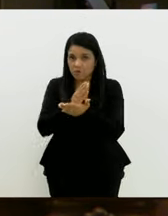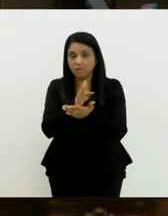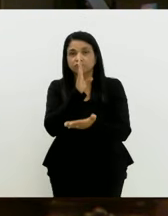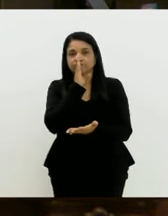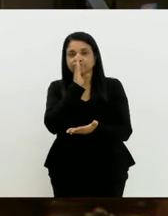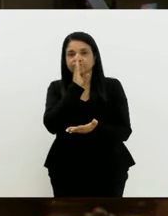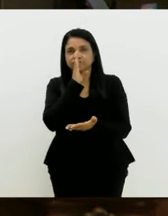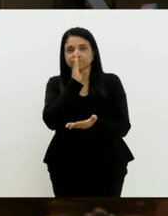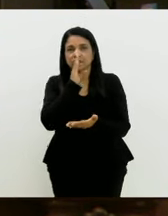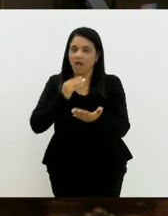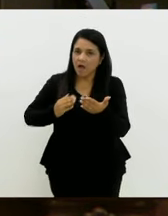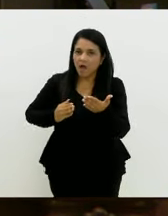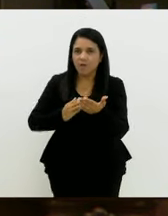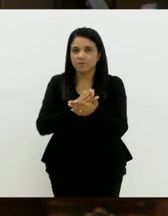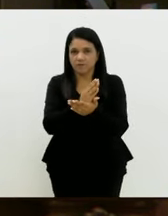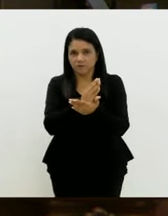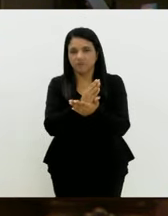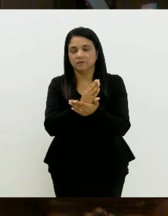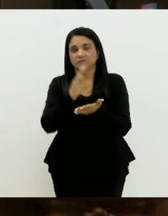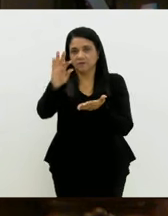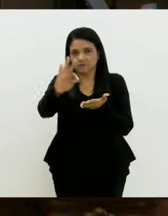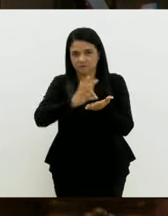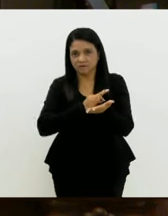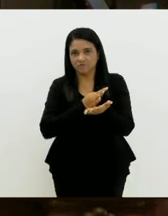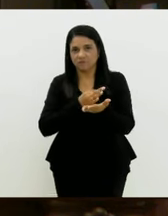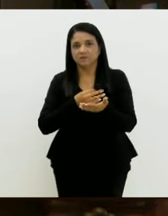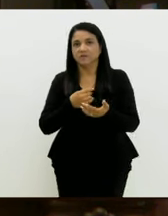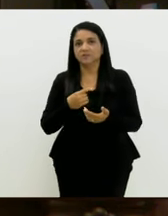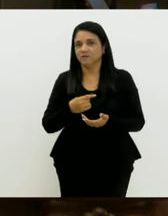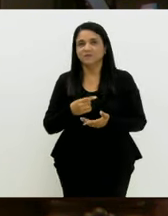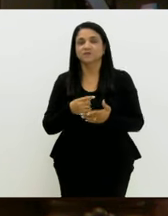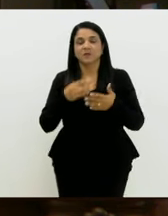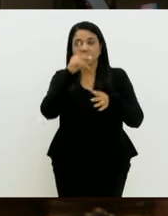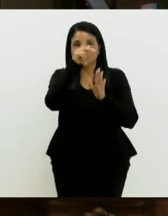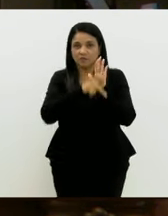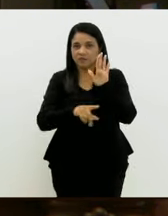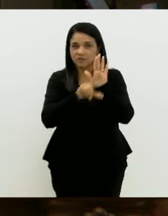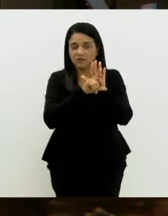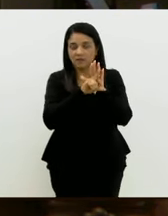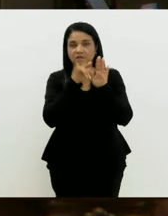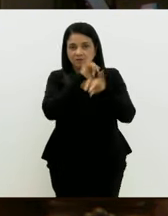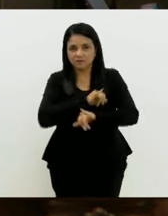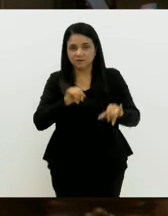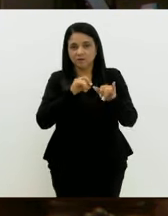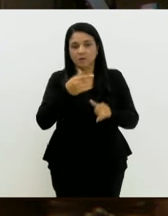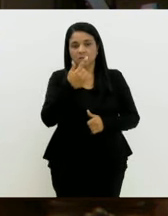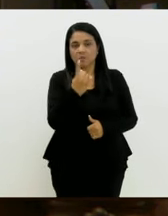estão. Aprovado, vai autógrafo. Anuncio o projeto de lei número